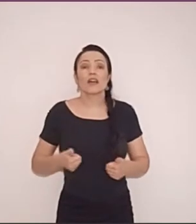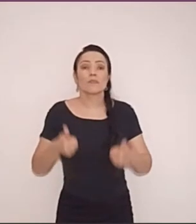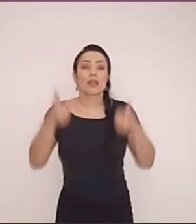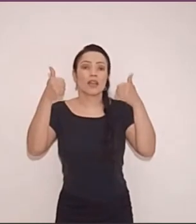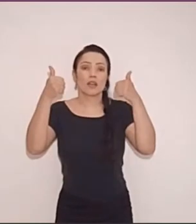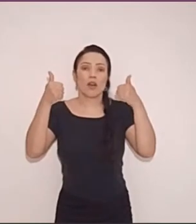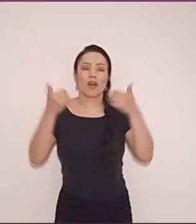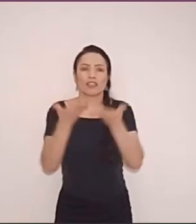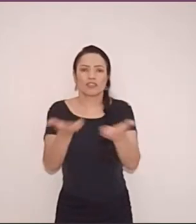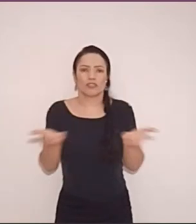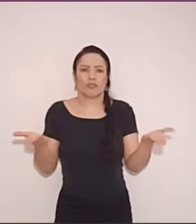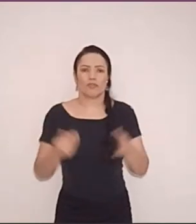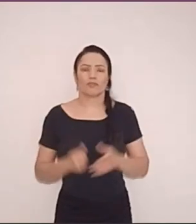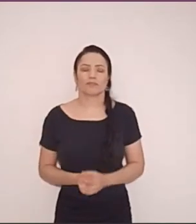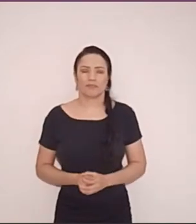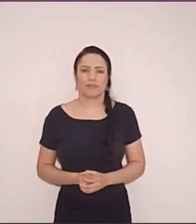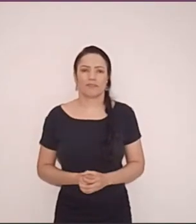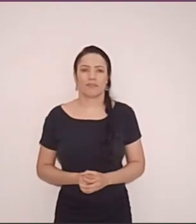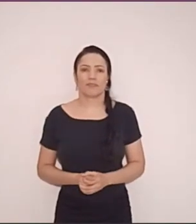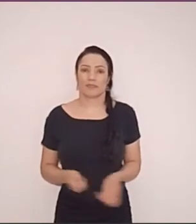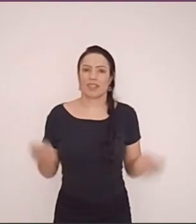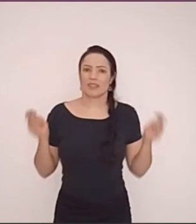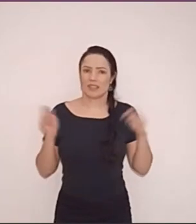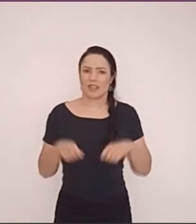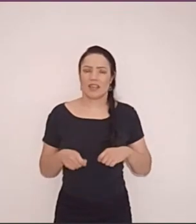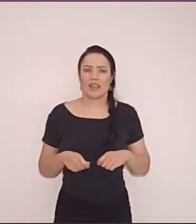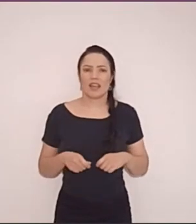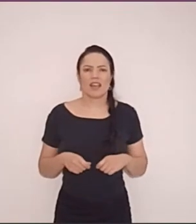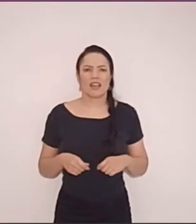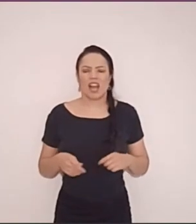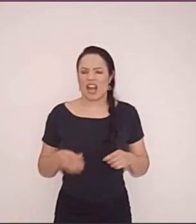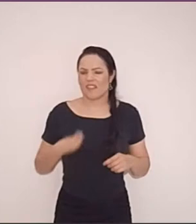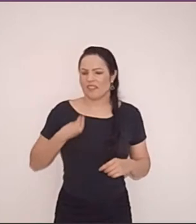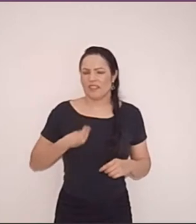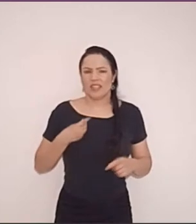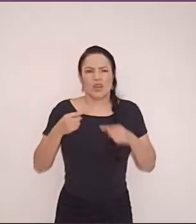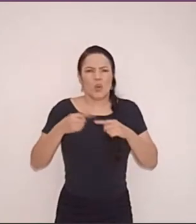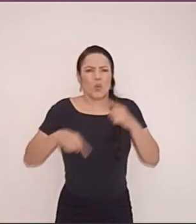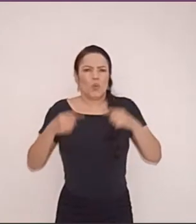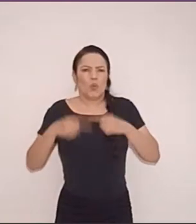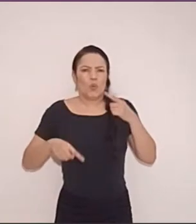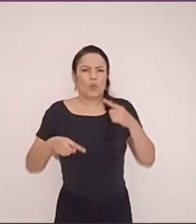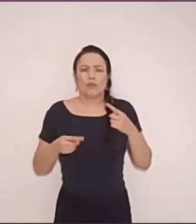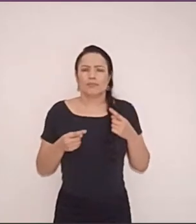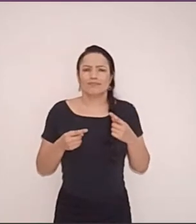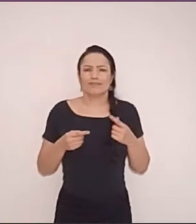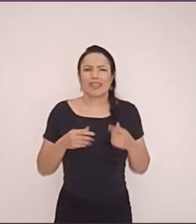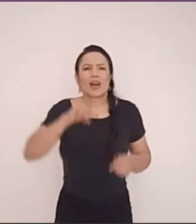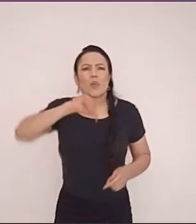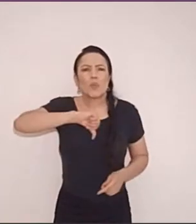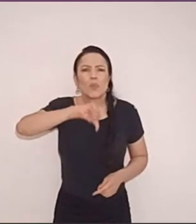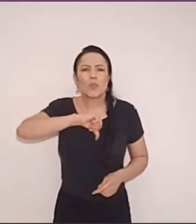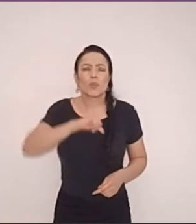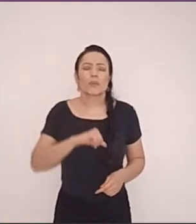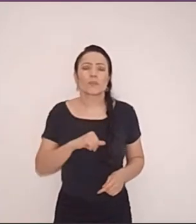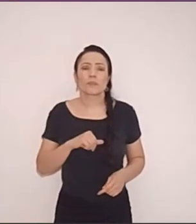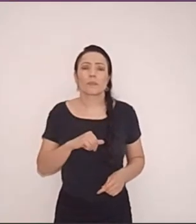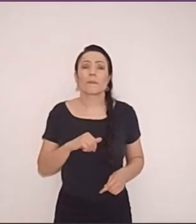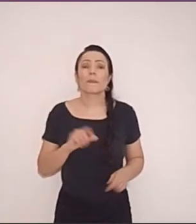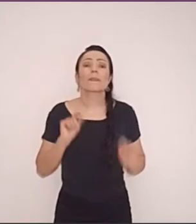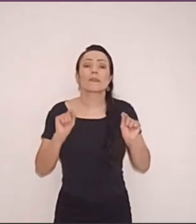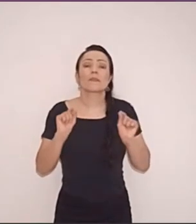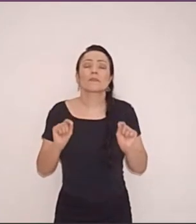ti vá aumentando o conforto eu quero mentira Quem banho eu mal consigo a uma das